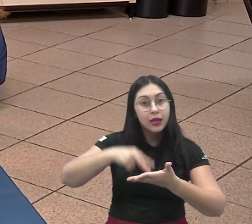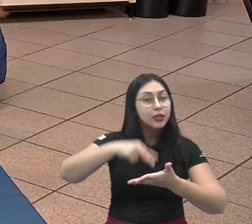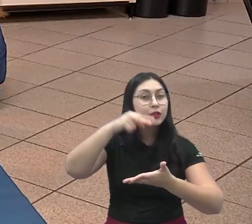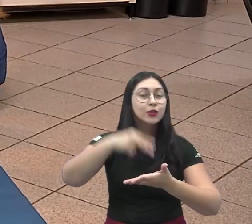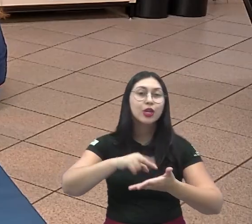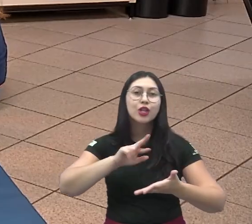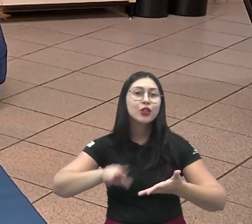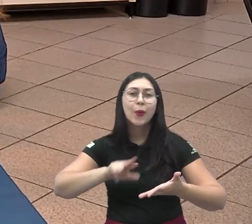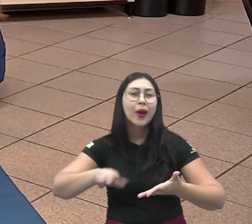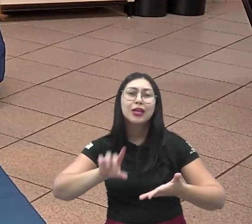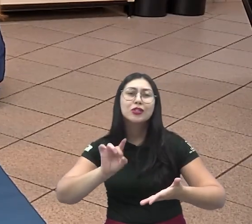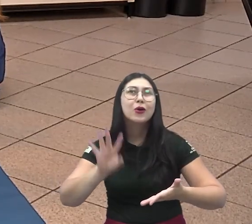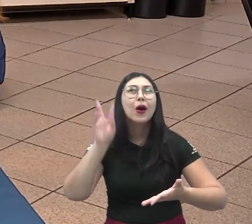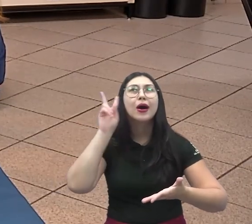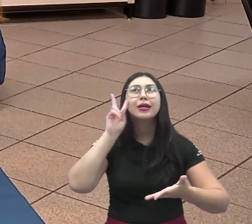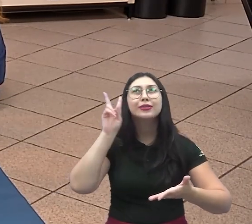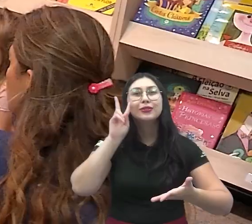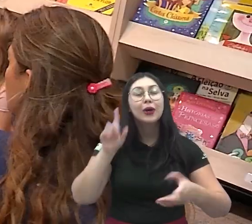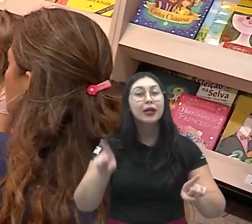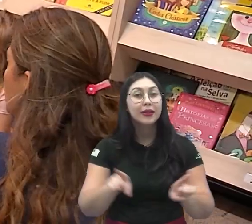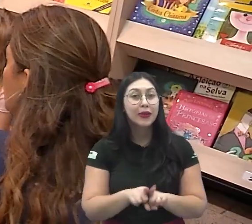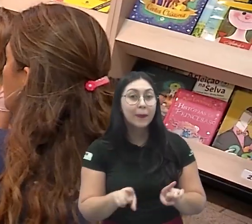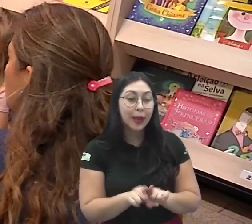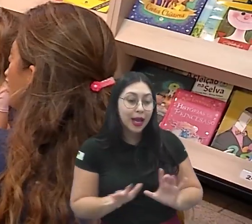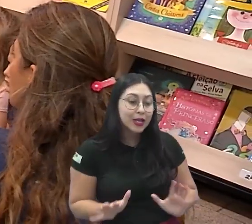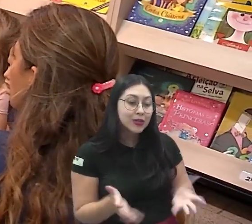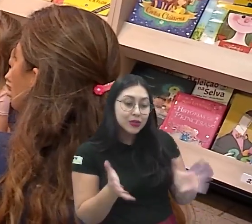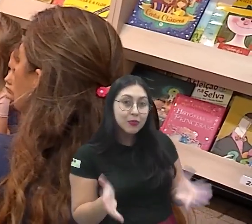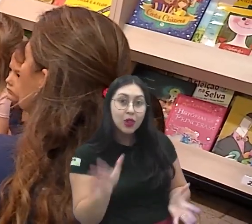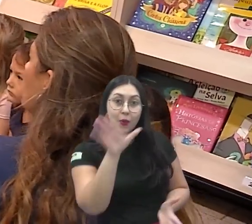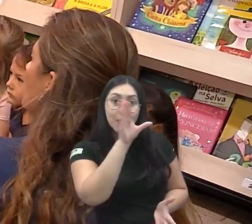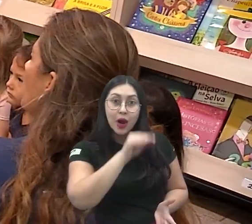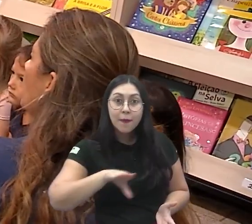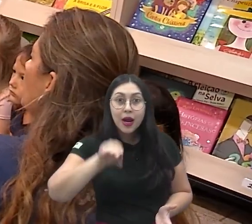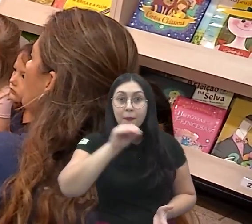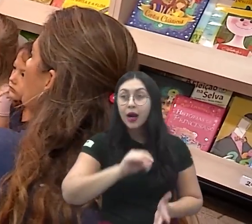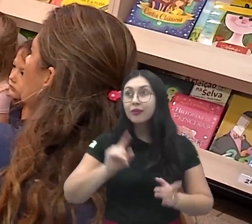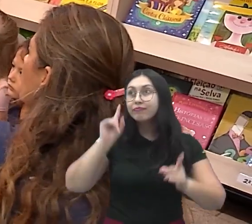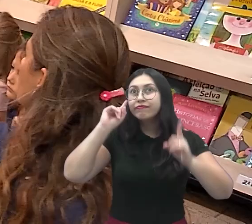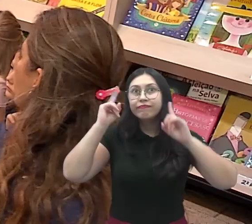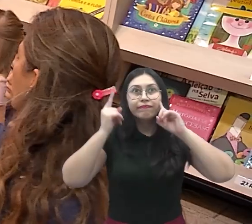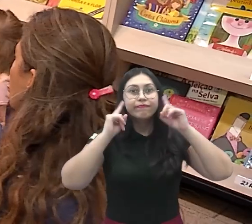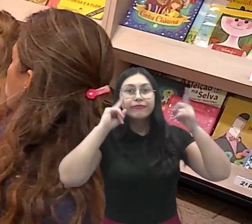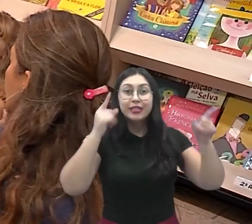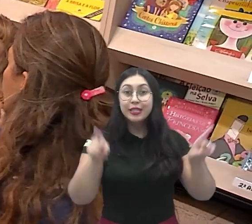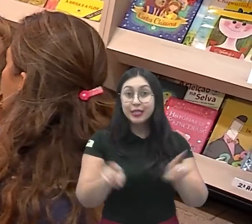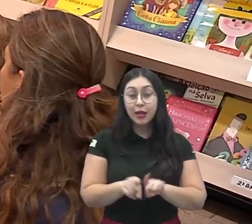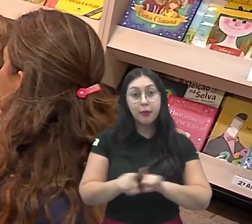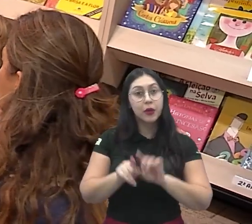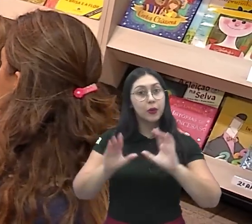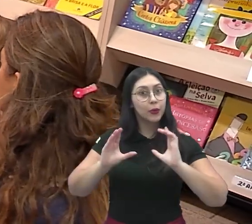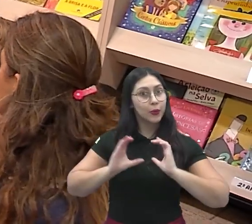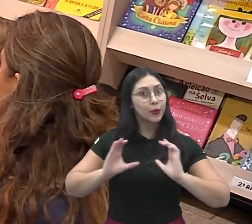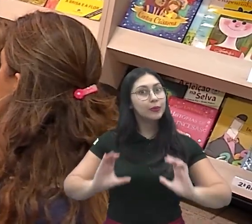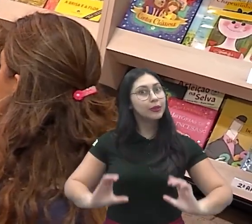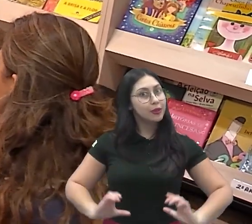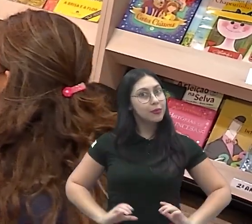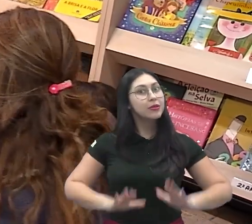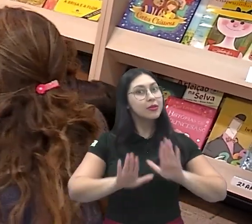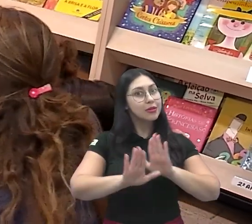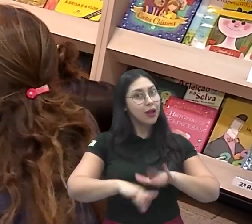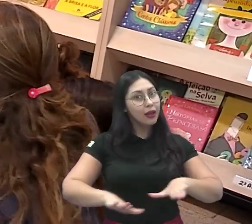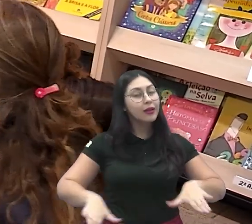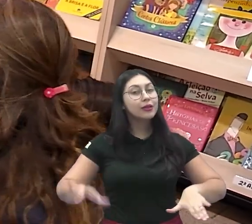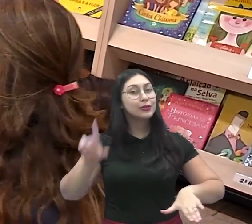leitura vão muito além das histórias. Eles estimulam a fala, a criatividade e até o comportamento